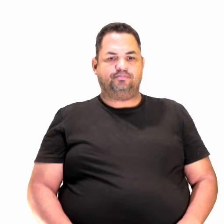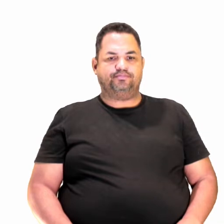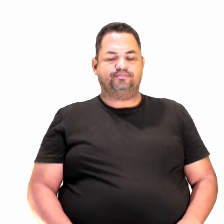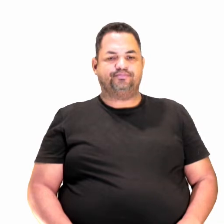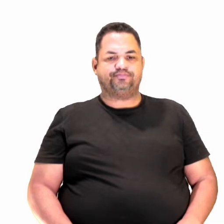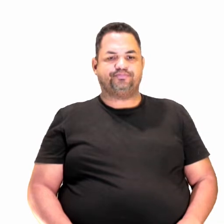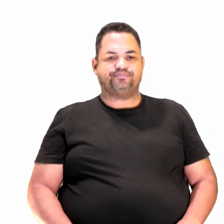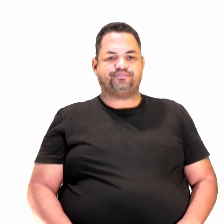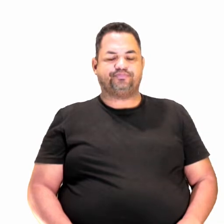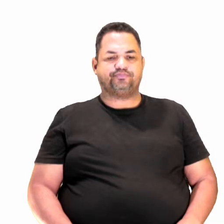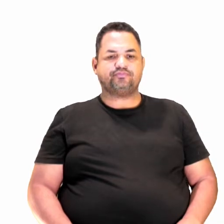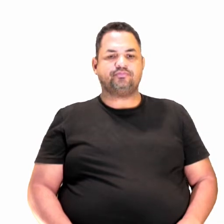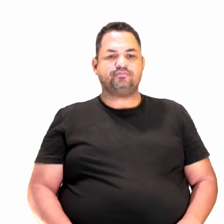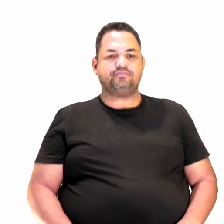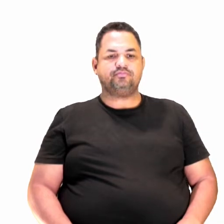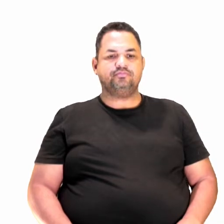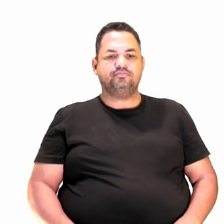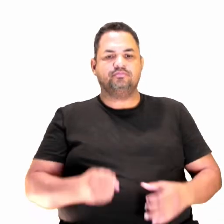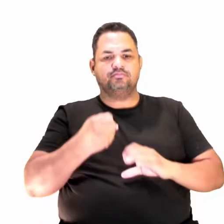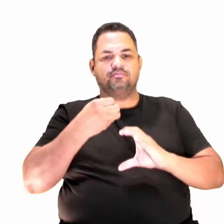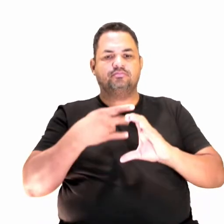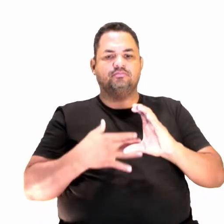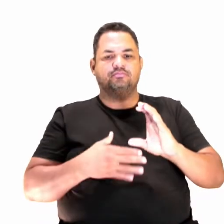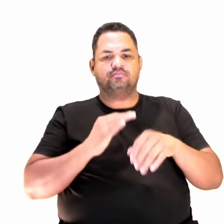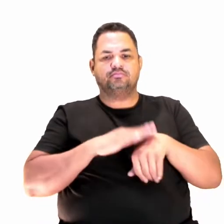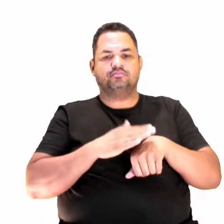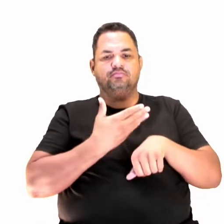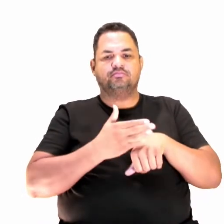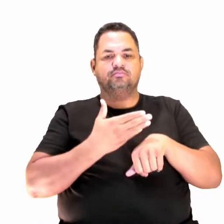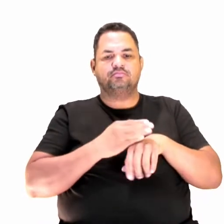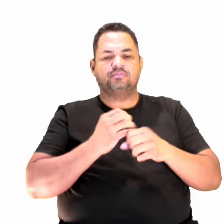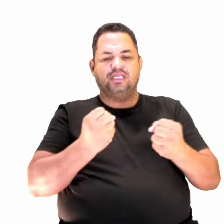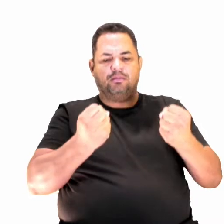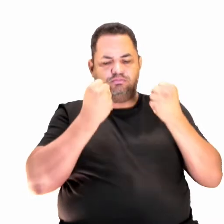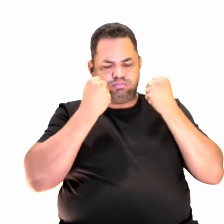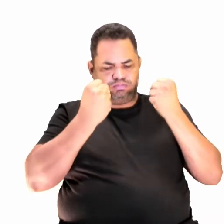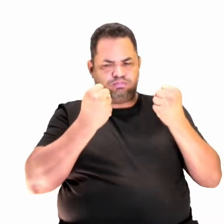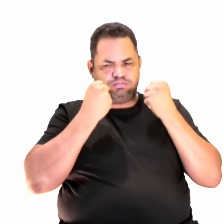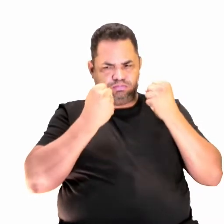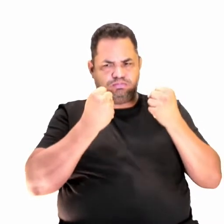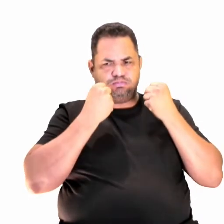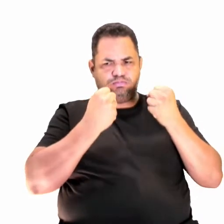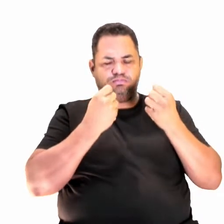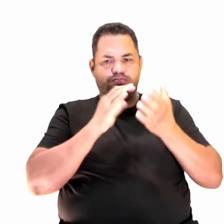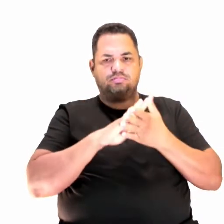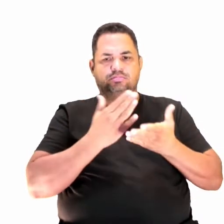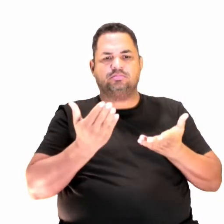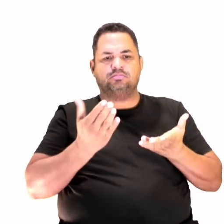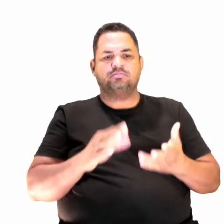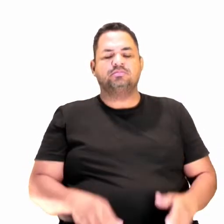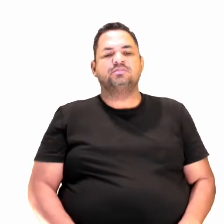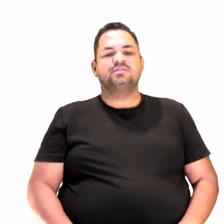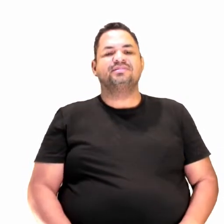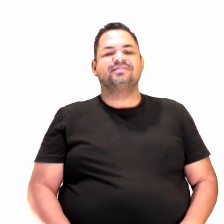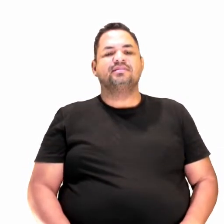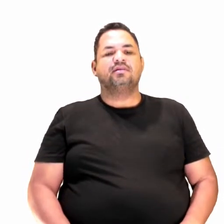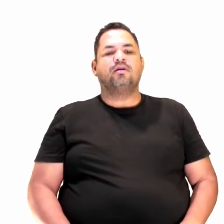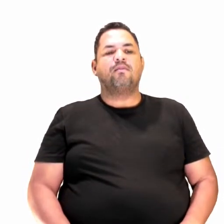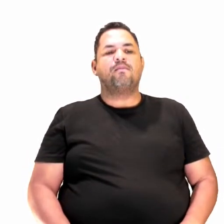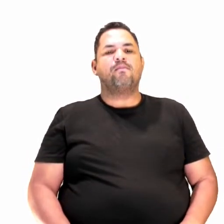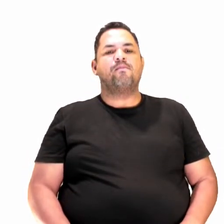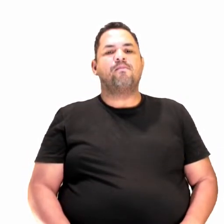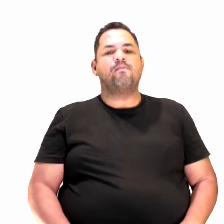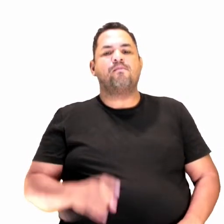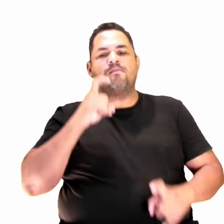preoccupation non-body, ou seja, é caracterizada por uma prática excessiva de exercícios físicos, levando aí a